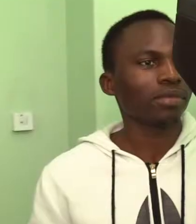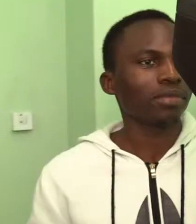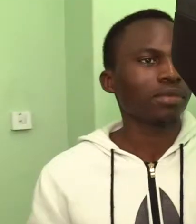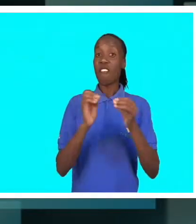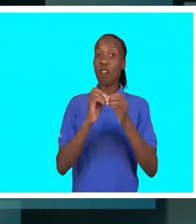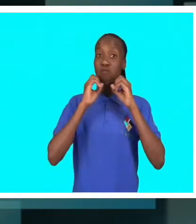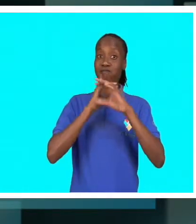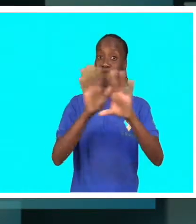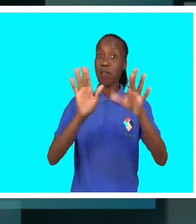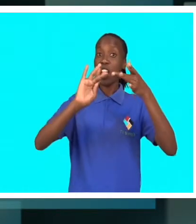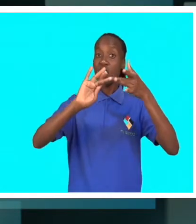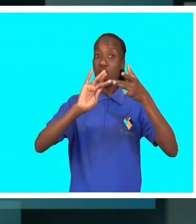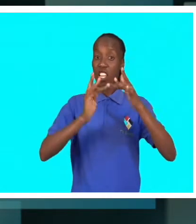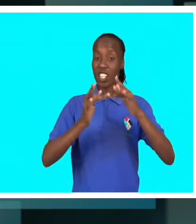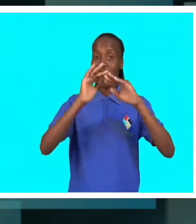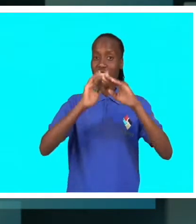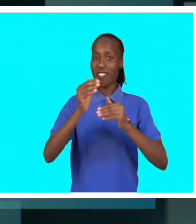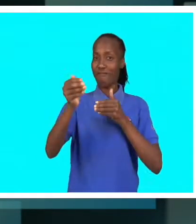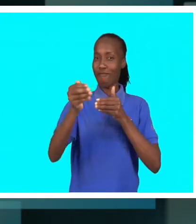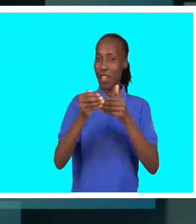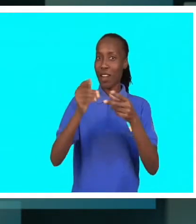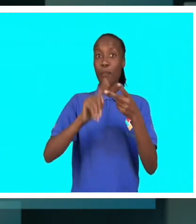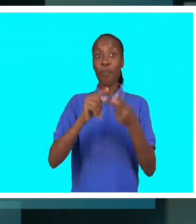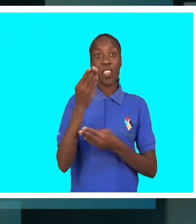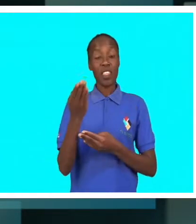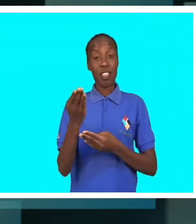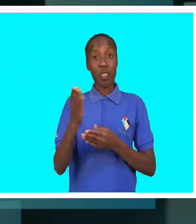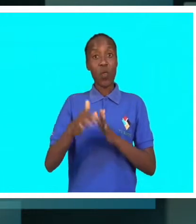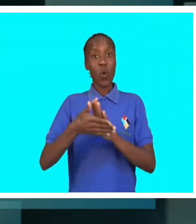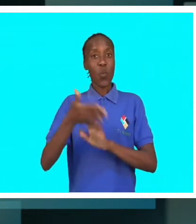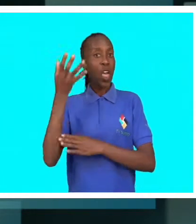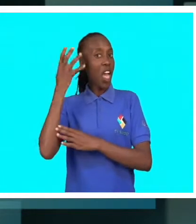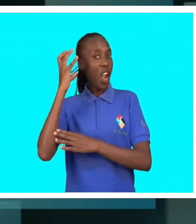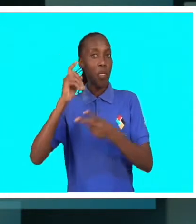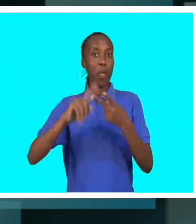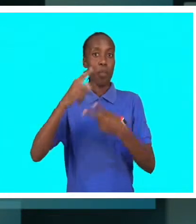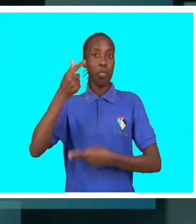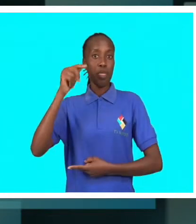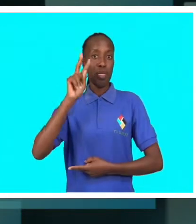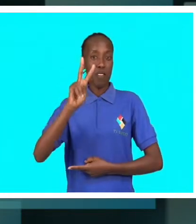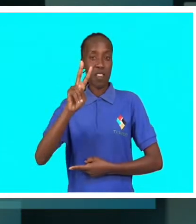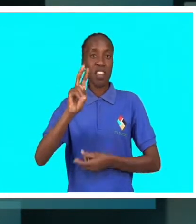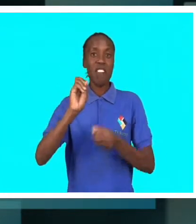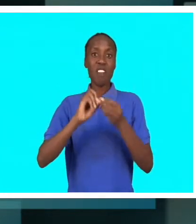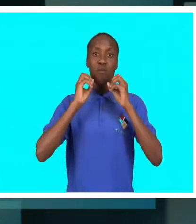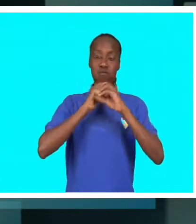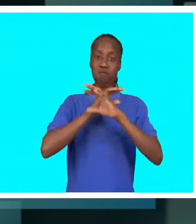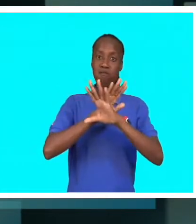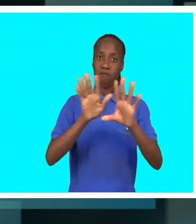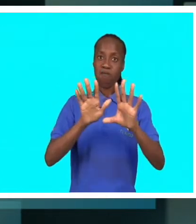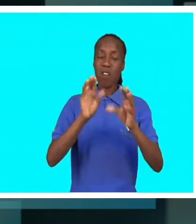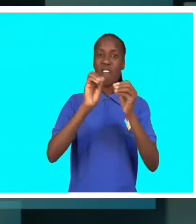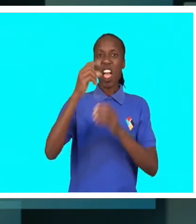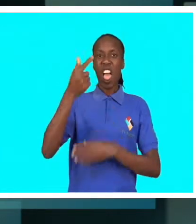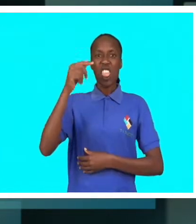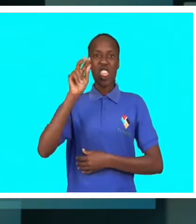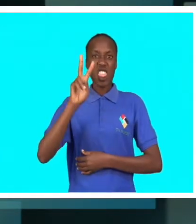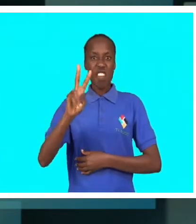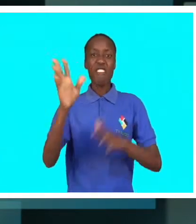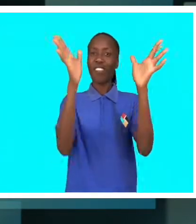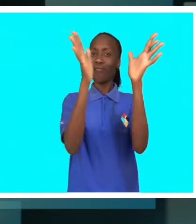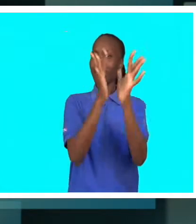A fase de transmissão digital aproxima-se. Nessa era, as rádios e televisões deixarão de transmitirem